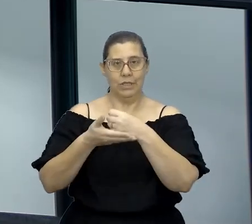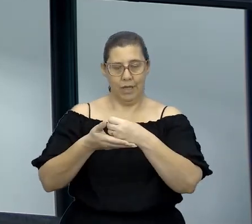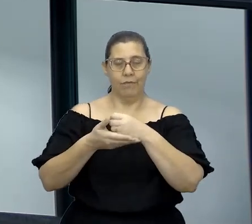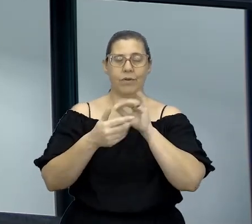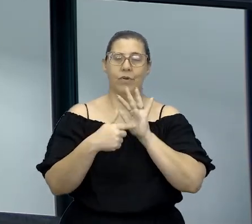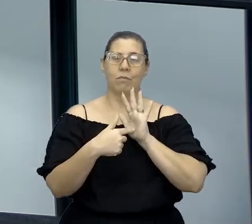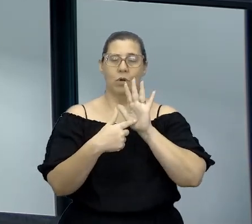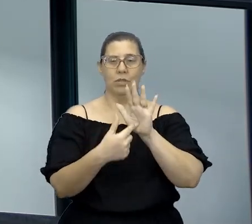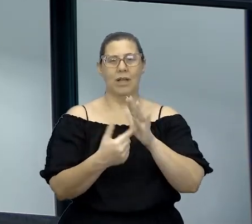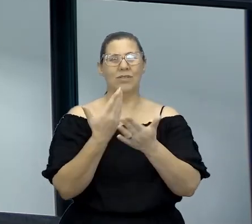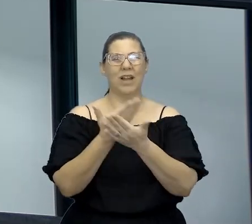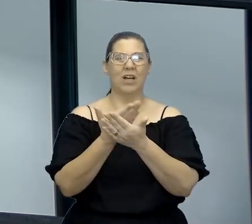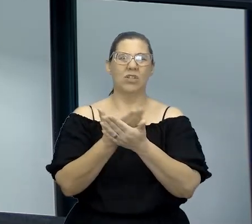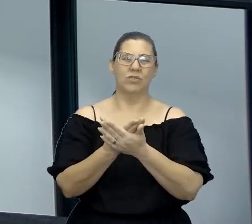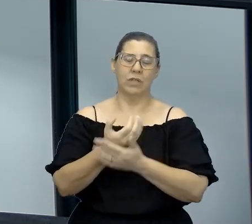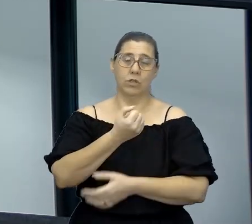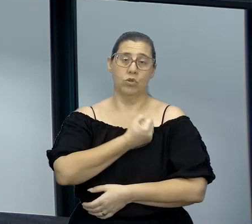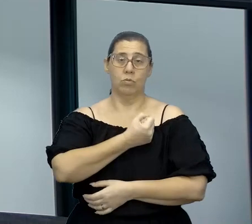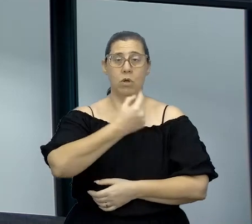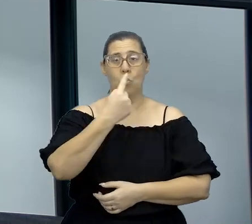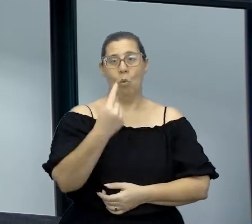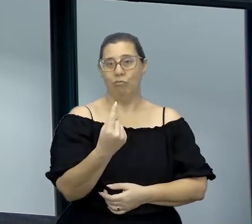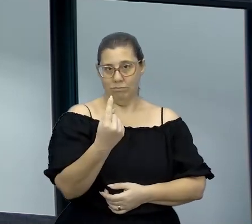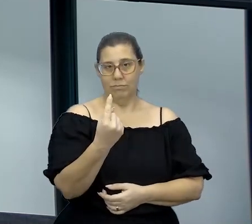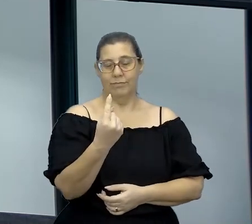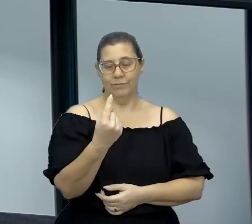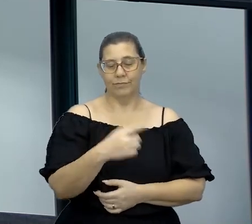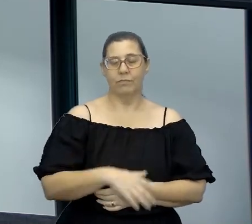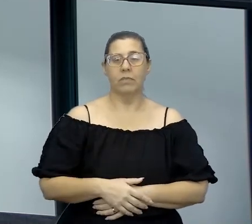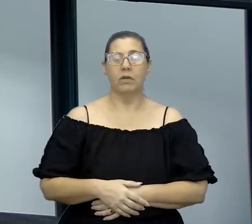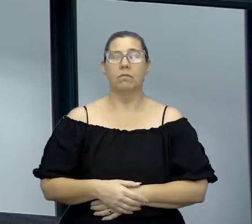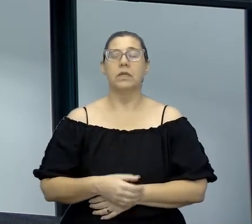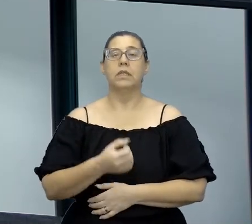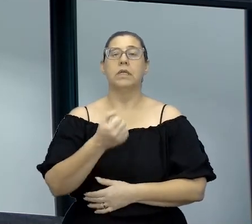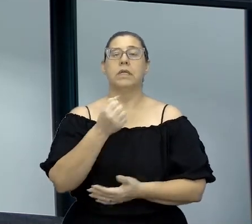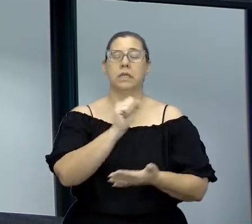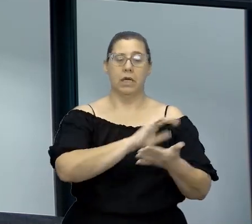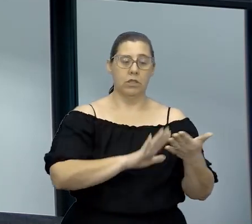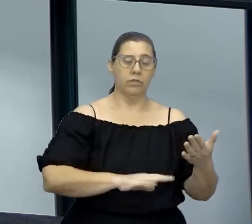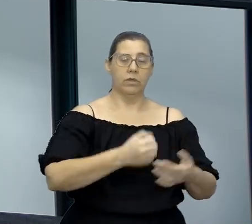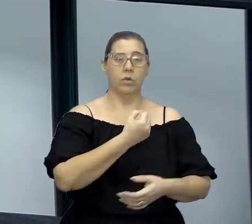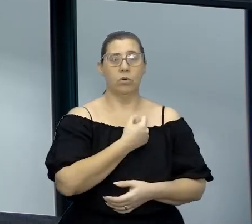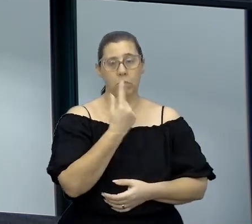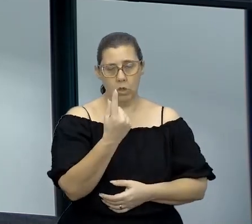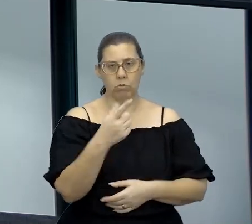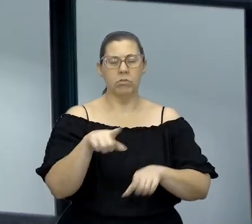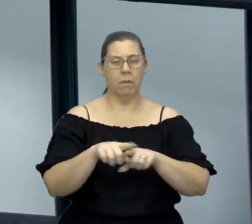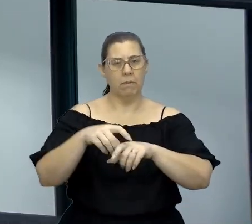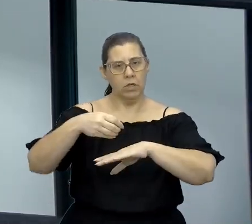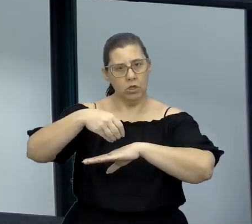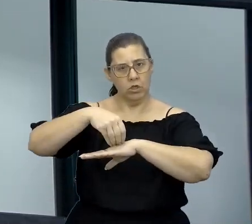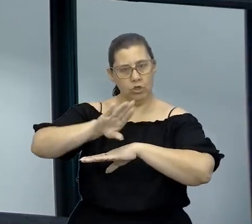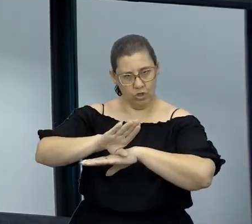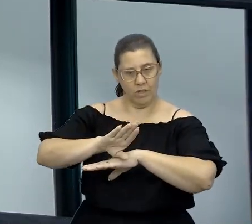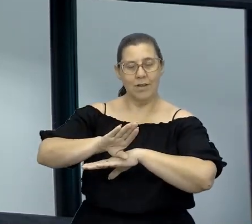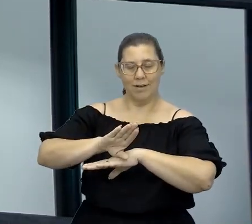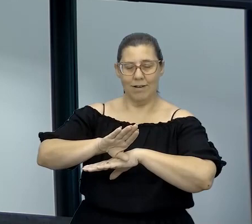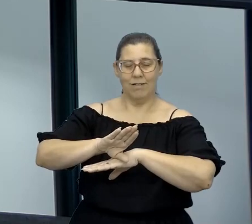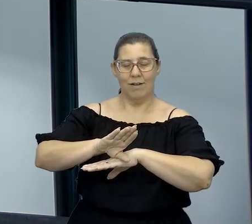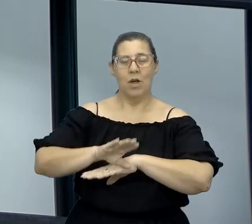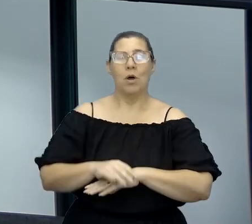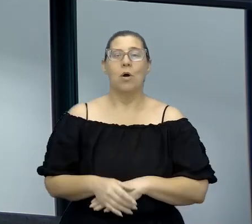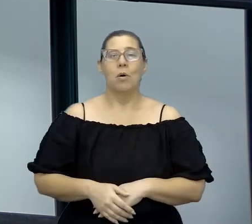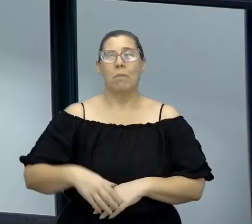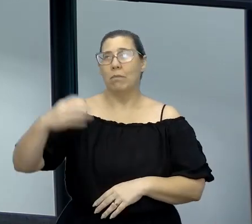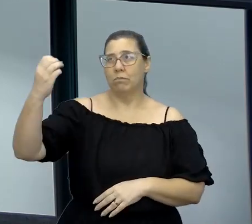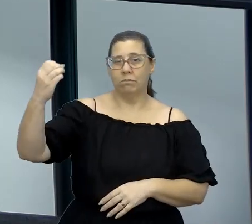foi dito lá na atividade 1. Tá bom? E na atividade 1 foi dado dicas também para economizar energia, né?